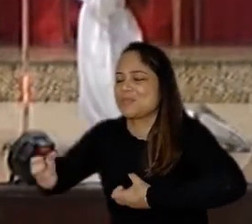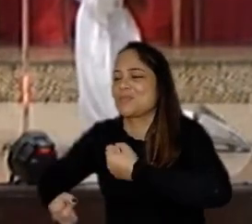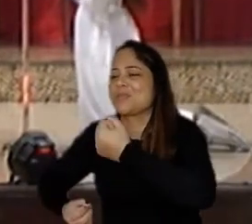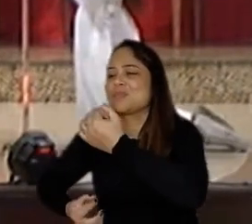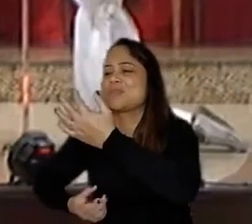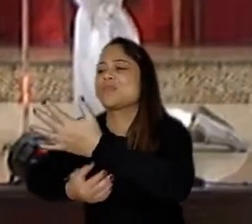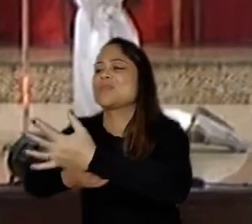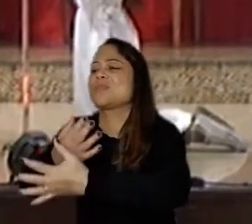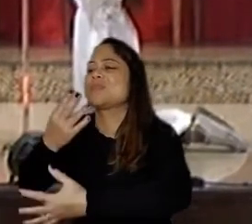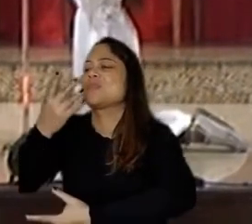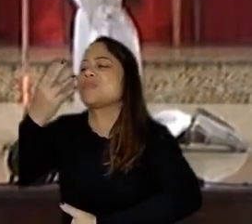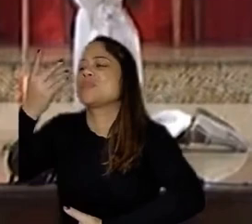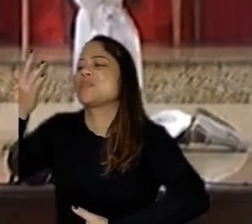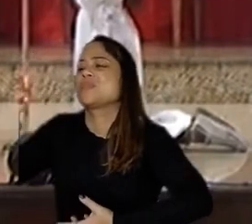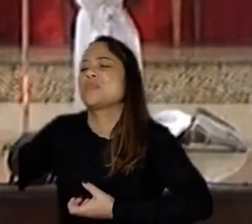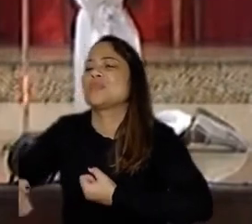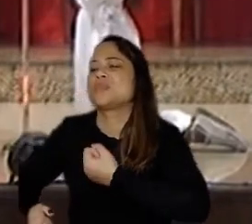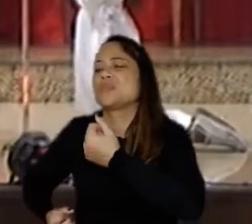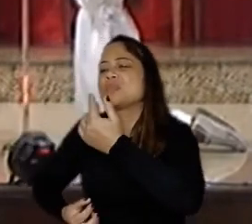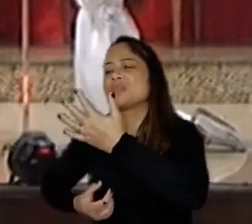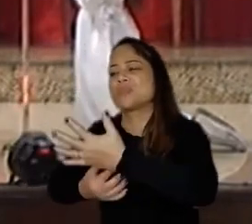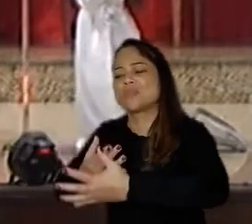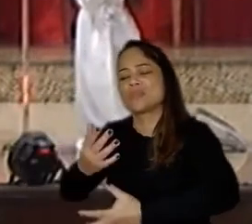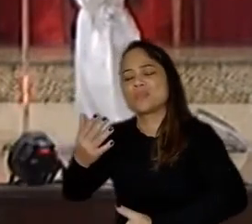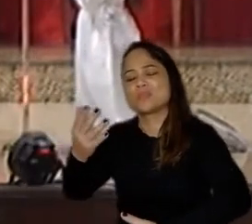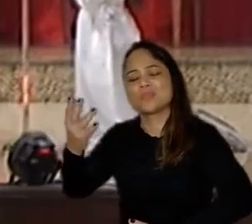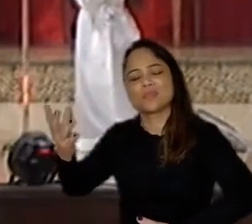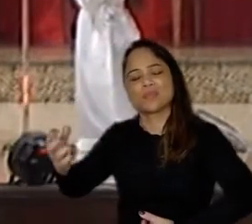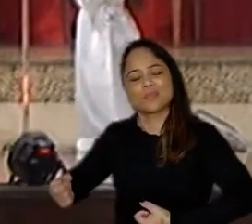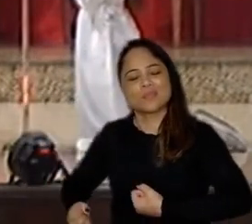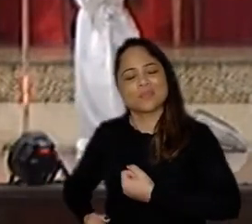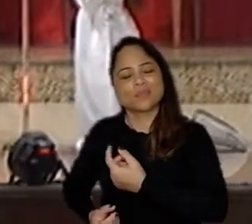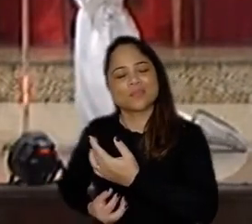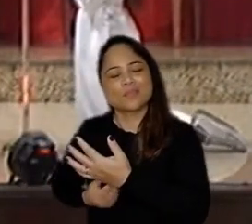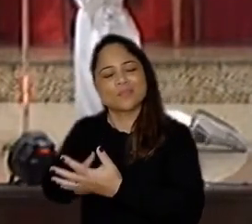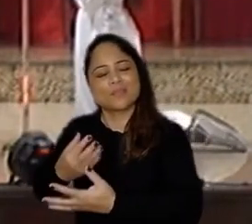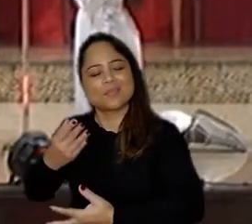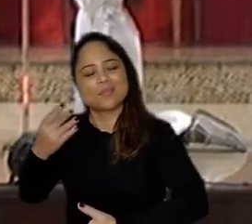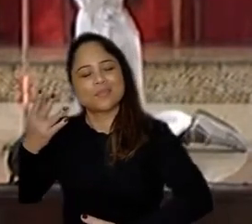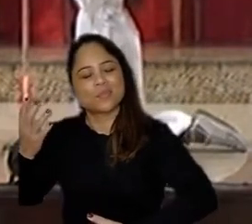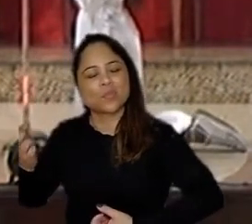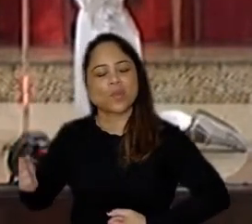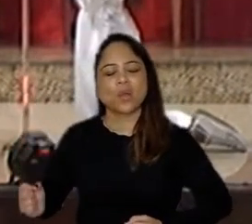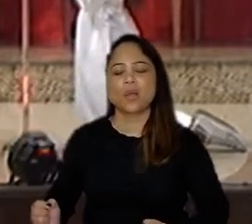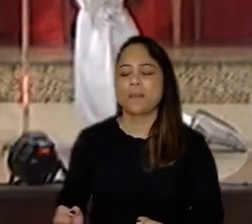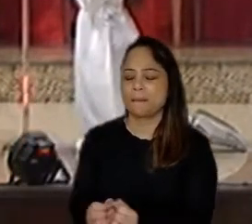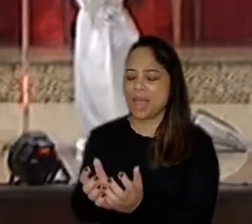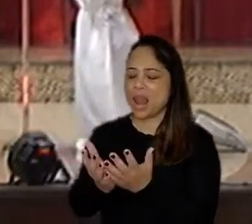O milagre é gerado primeiro em nós, depois no altar.